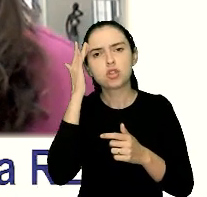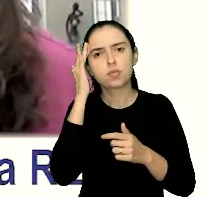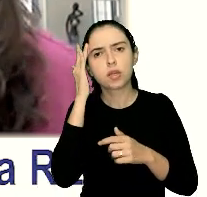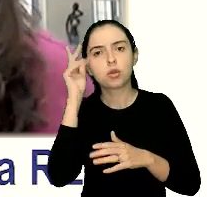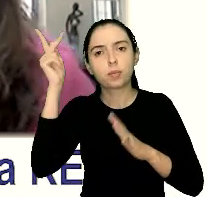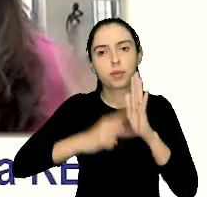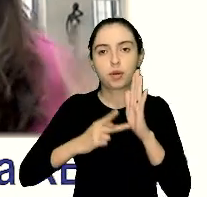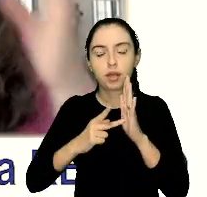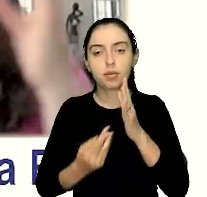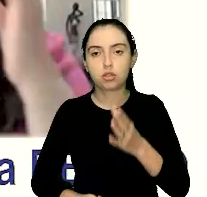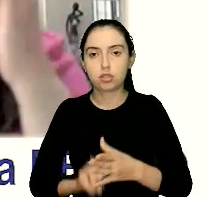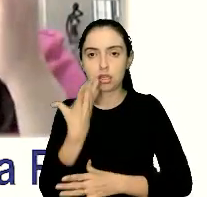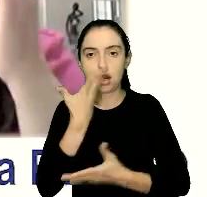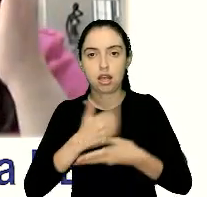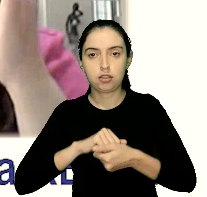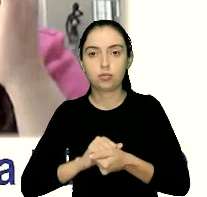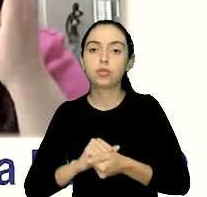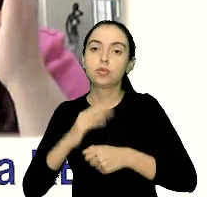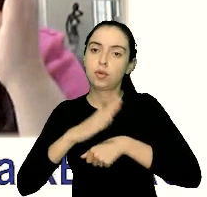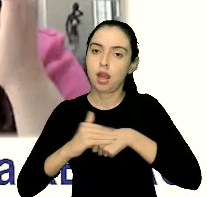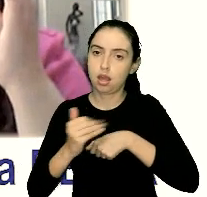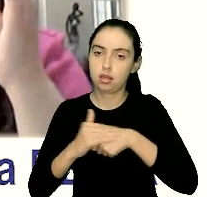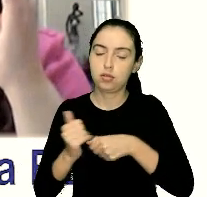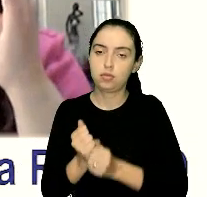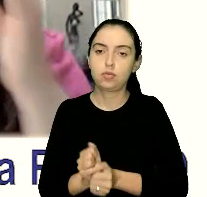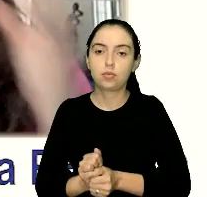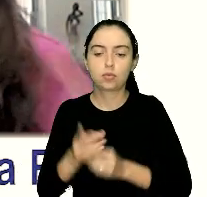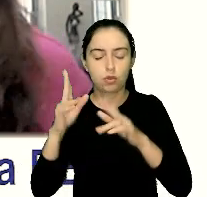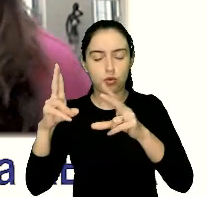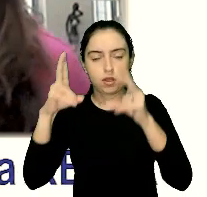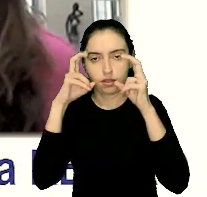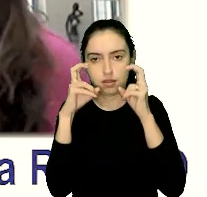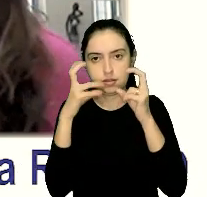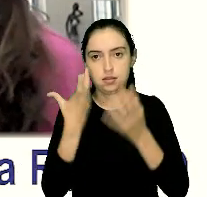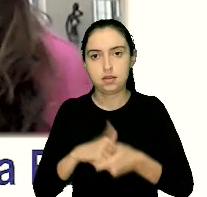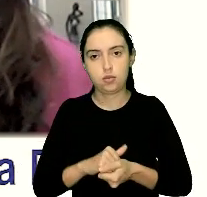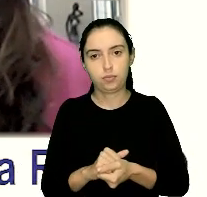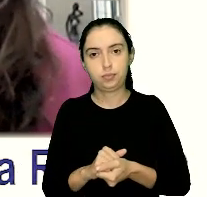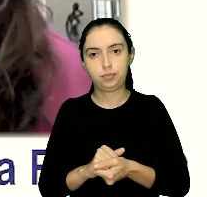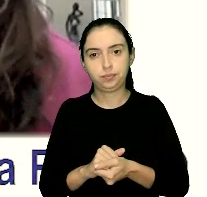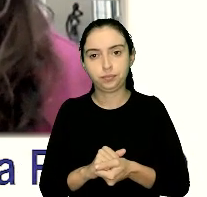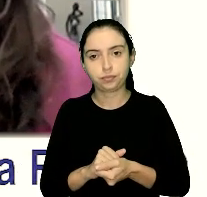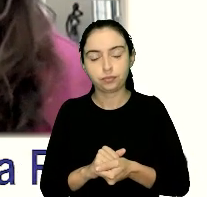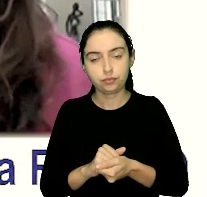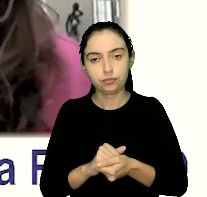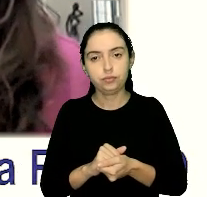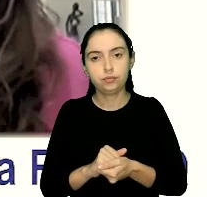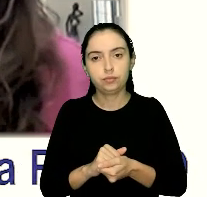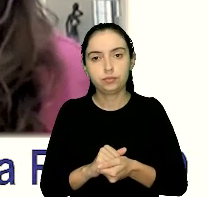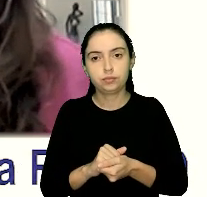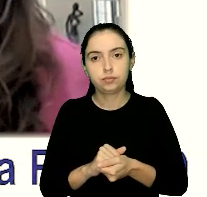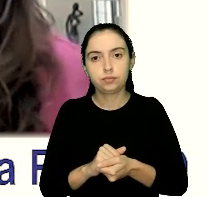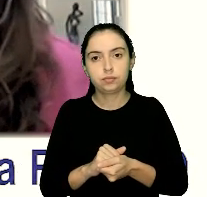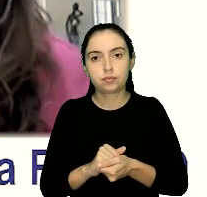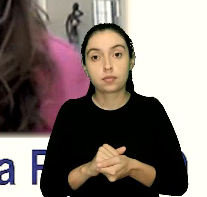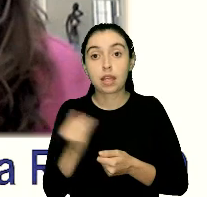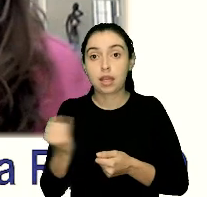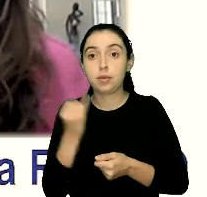carinho, com muita atenção. E é importante que todos nós